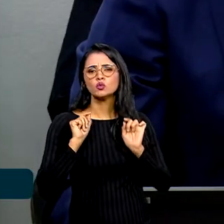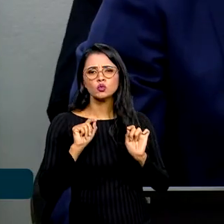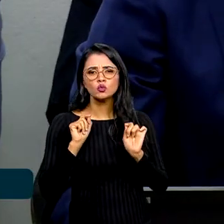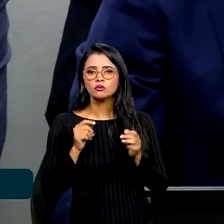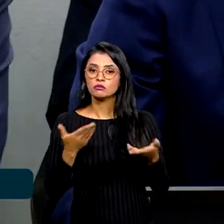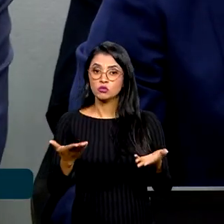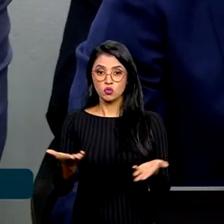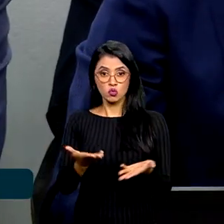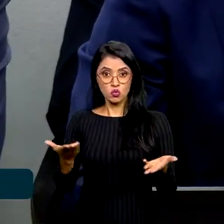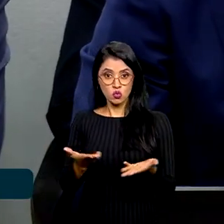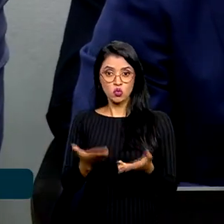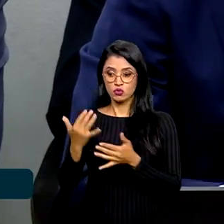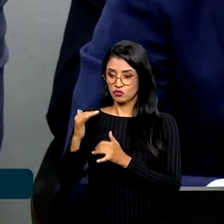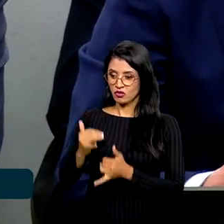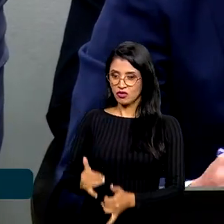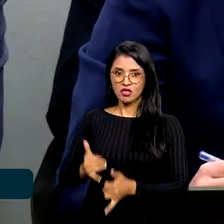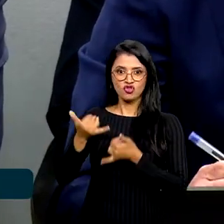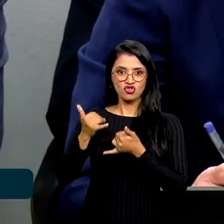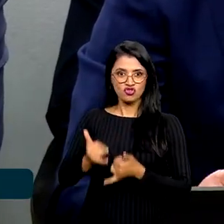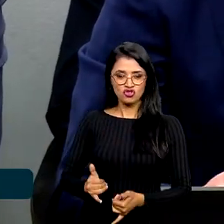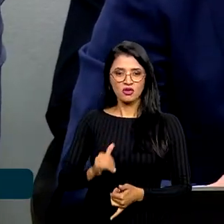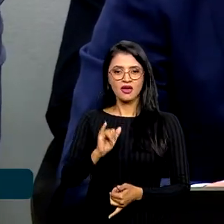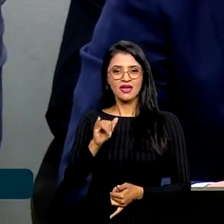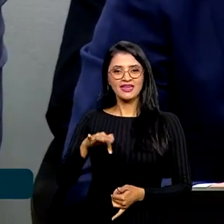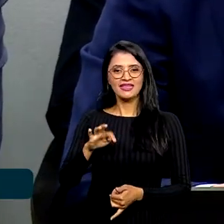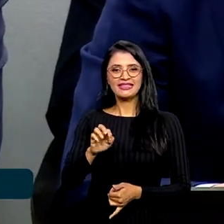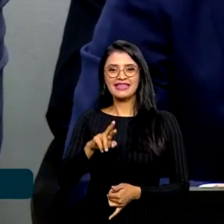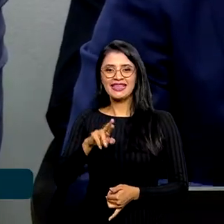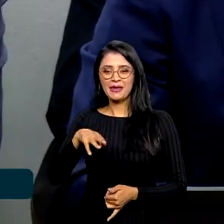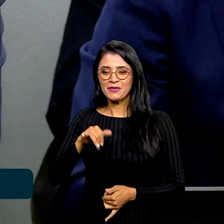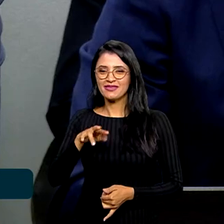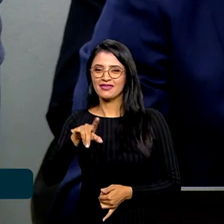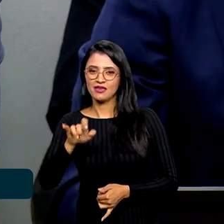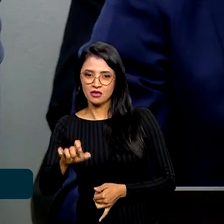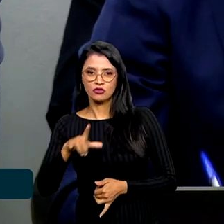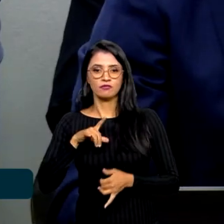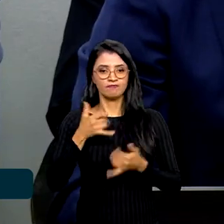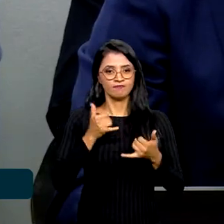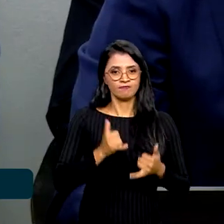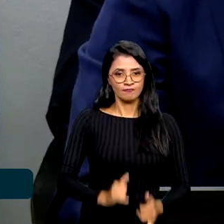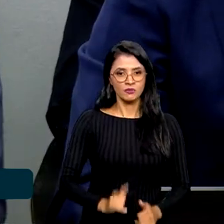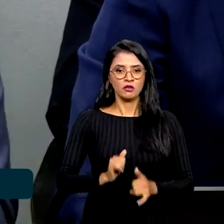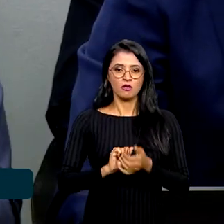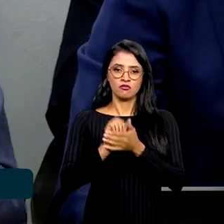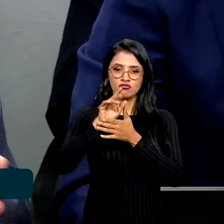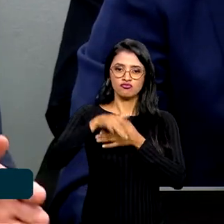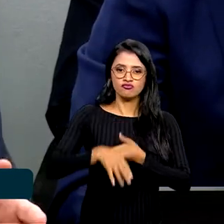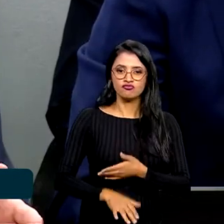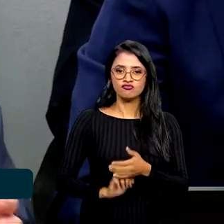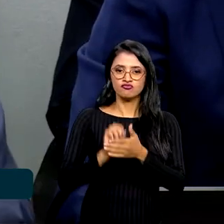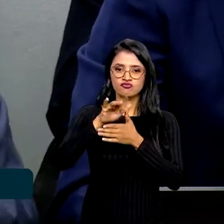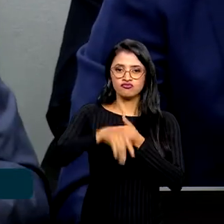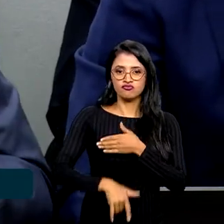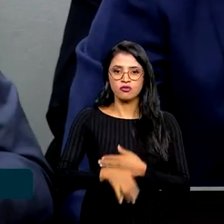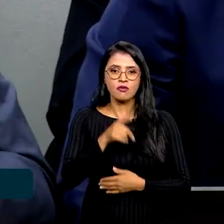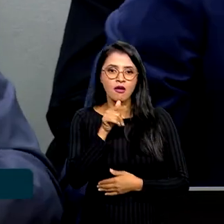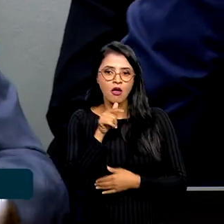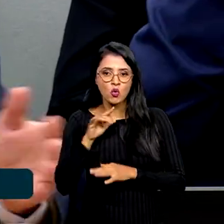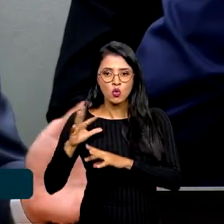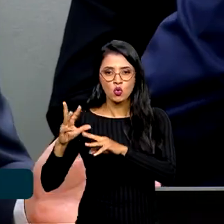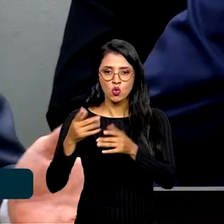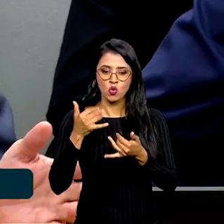quase a energias intermitentes quase com energia hidráulica todas elas energias que eu quero que destacar